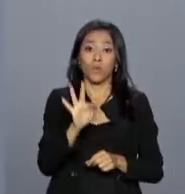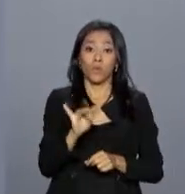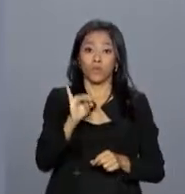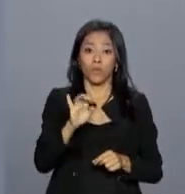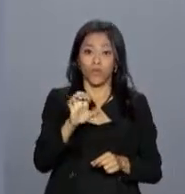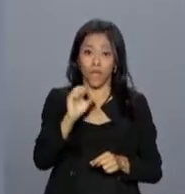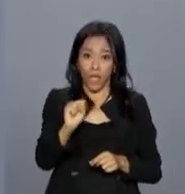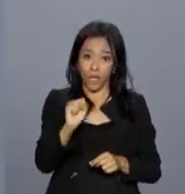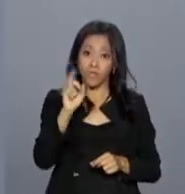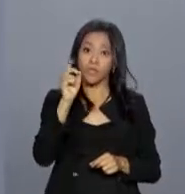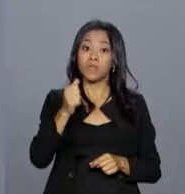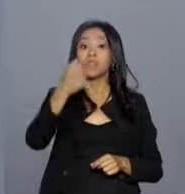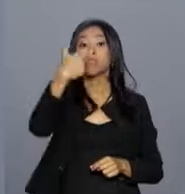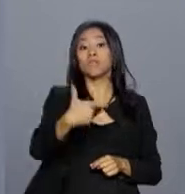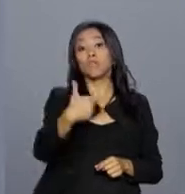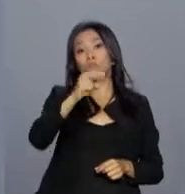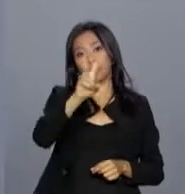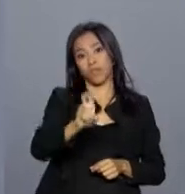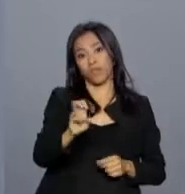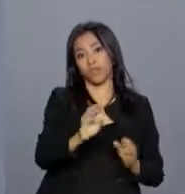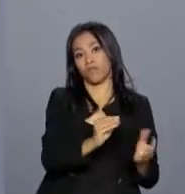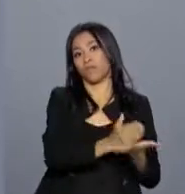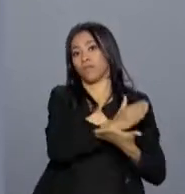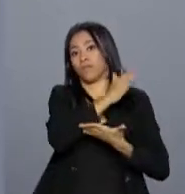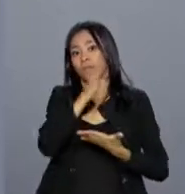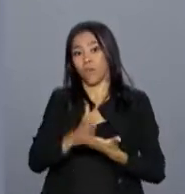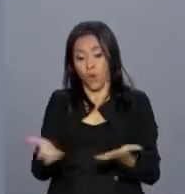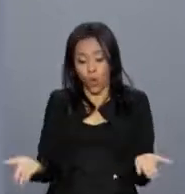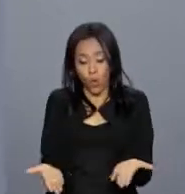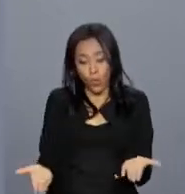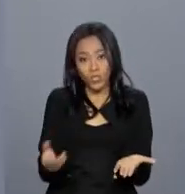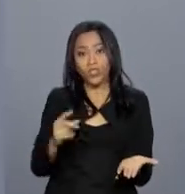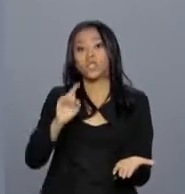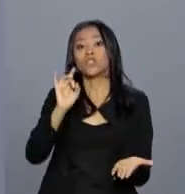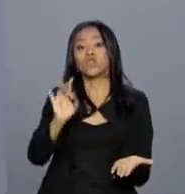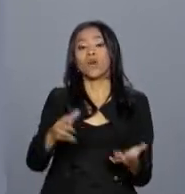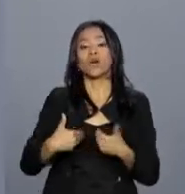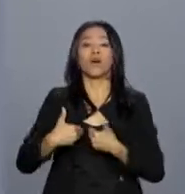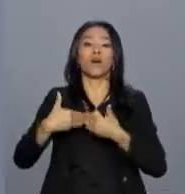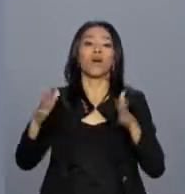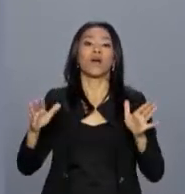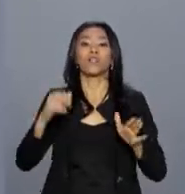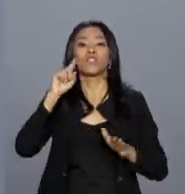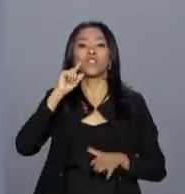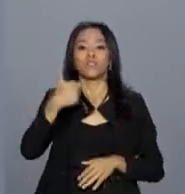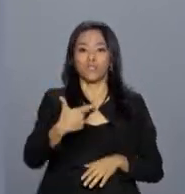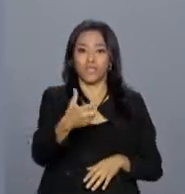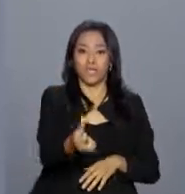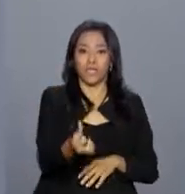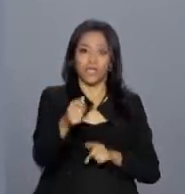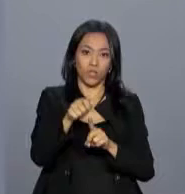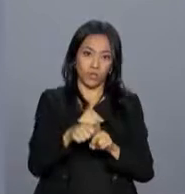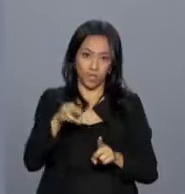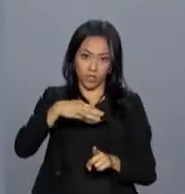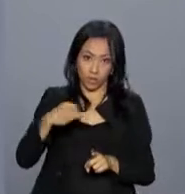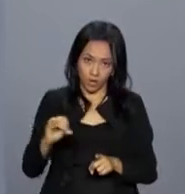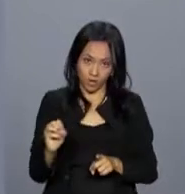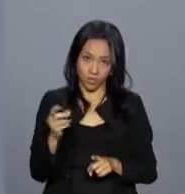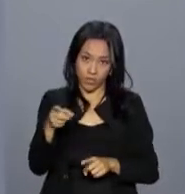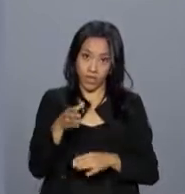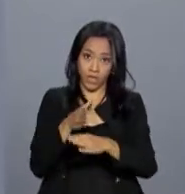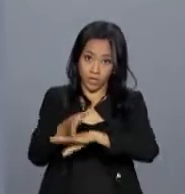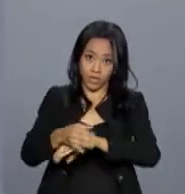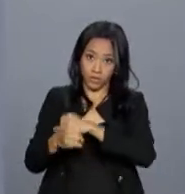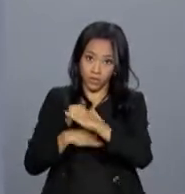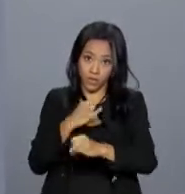foram adiados pela segunda vez. Em vez de sair hoje, eles só estarão disponíveis no dia 26 de março no site do programa. Essa é